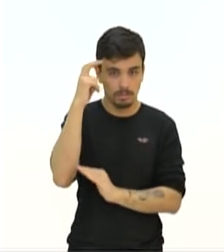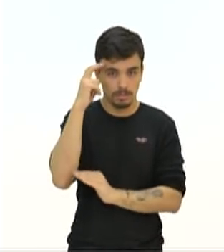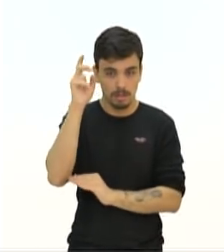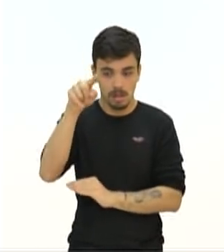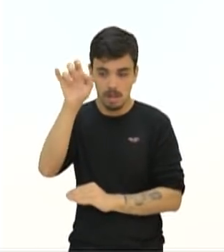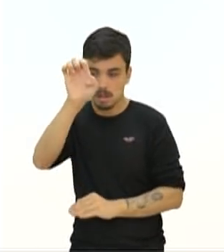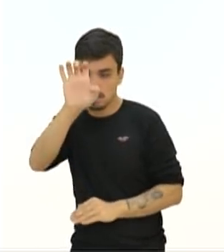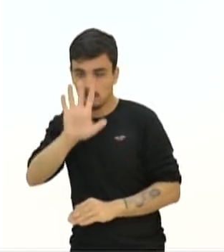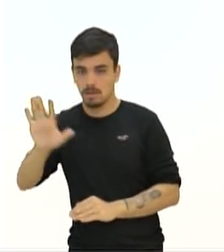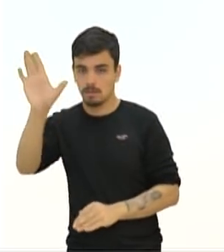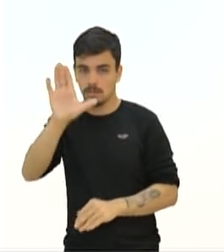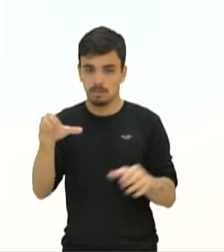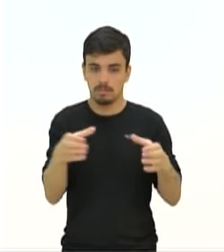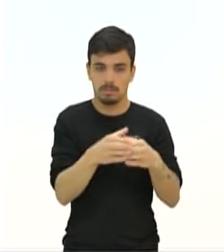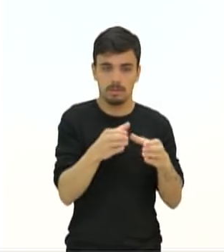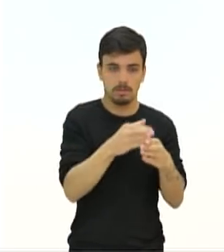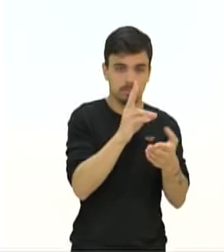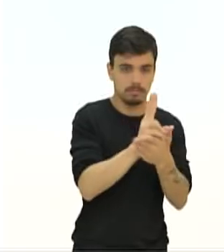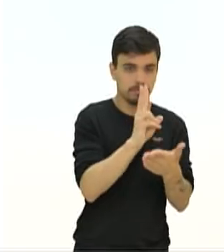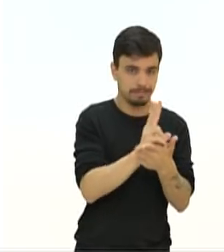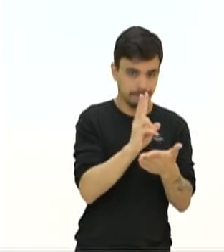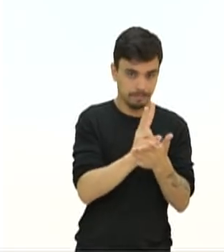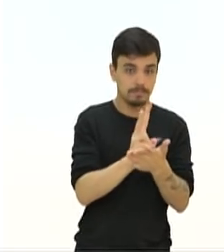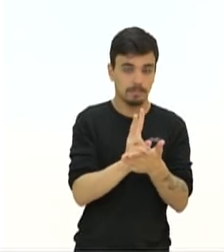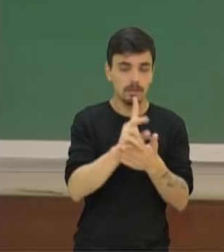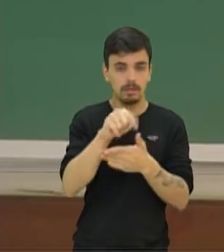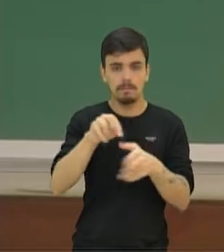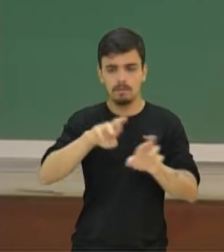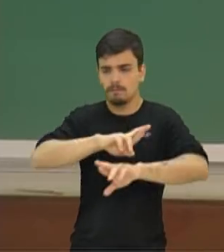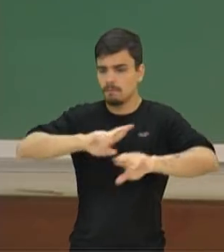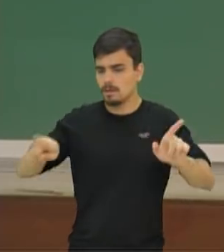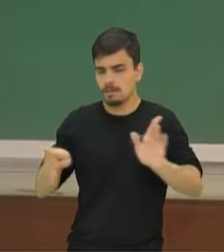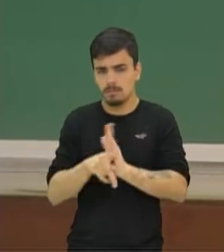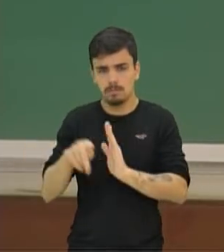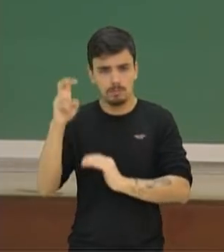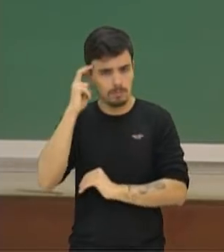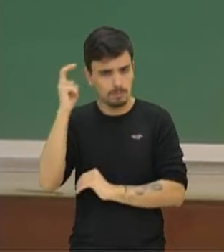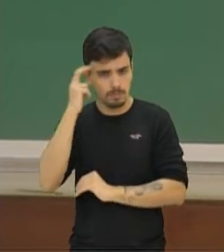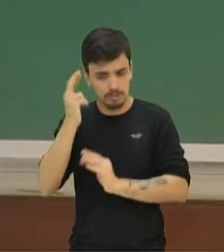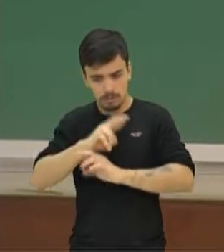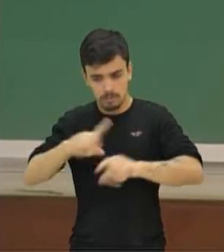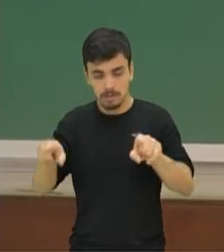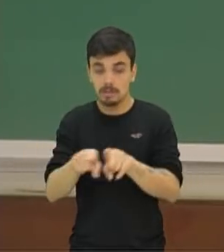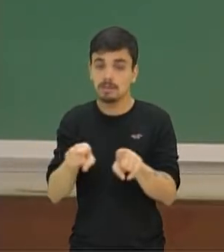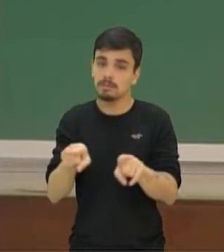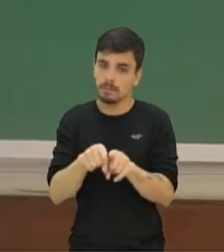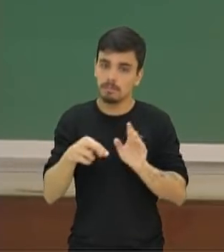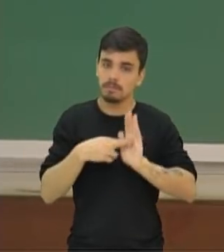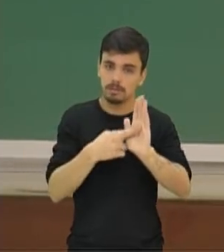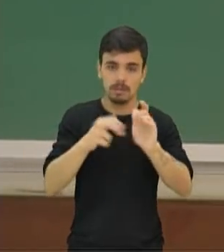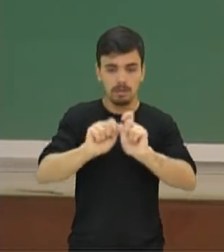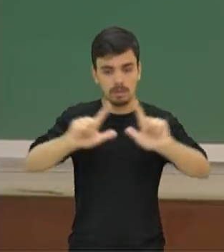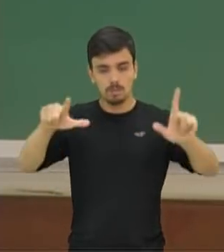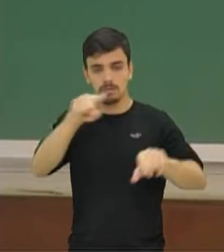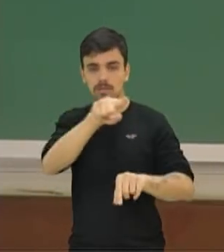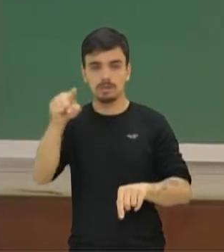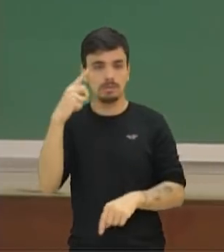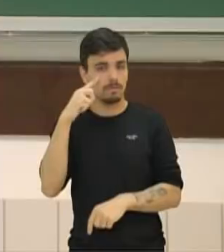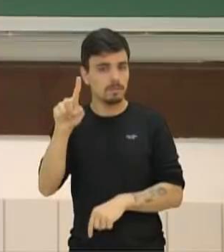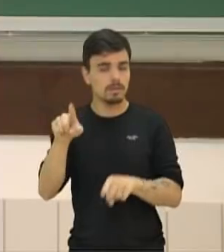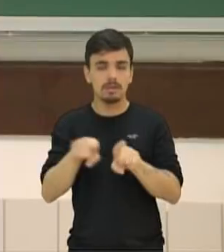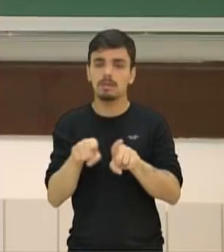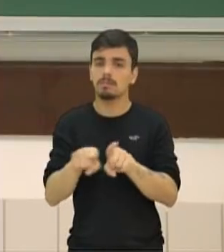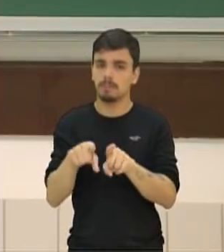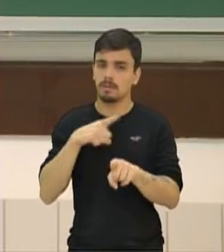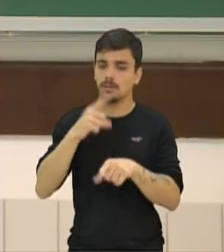e o indígena, né. Então, diferenças muito grandes de cultura, né, representando nesse quadro ali. Vocês viram no quadro, né, os